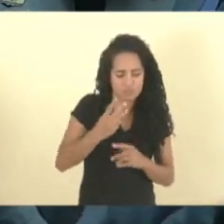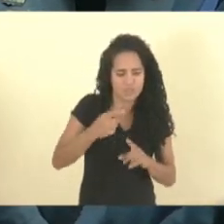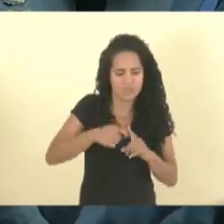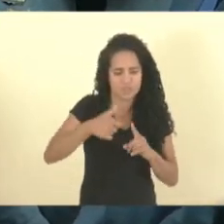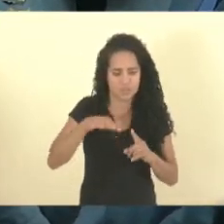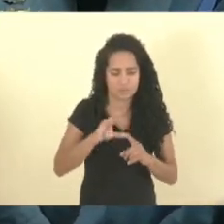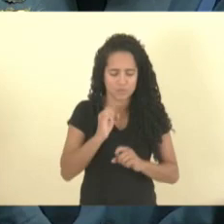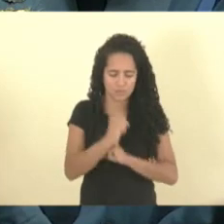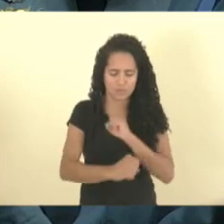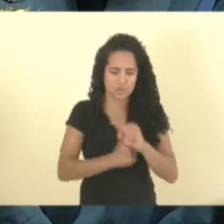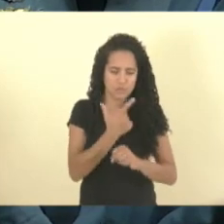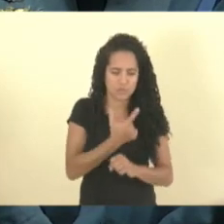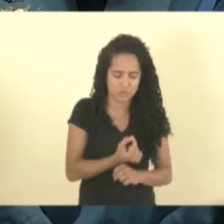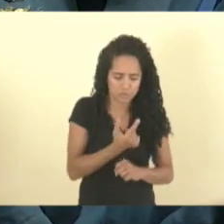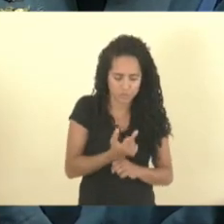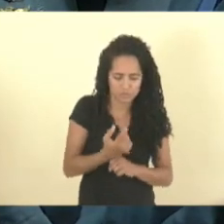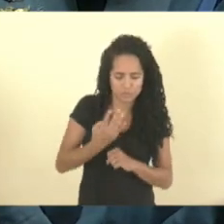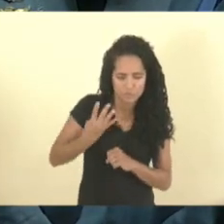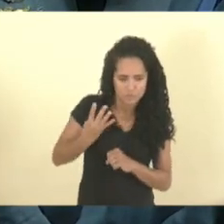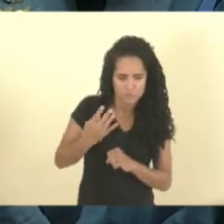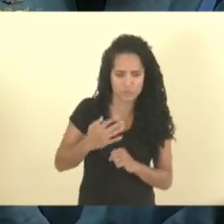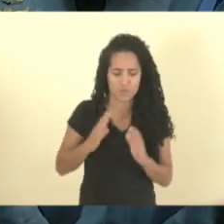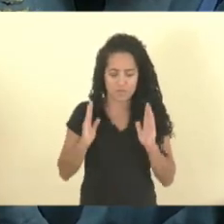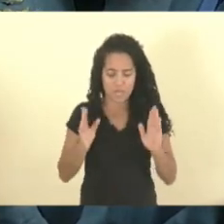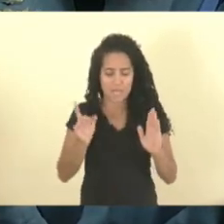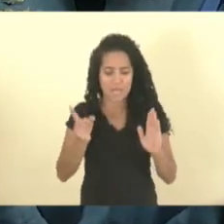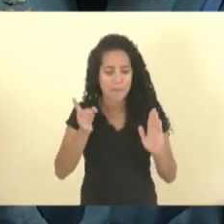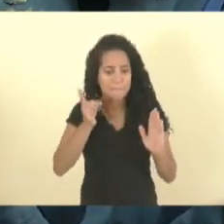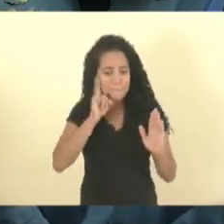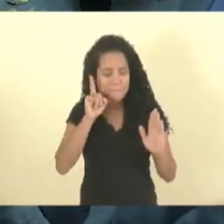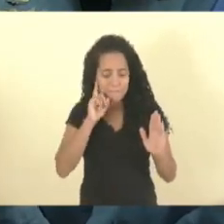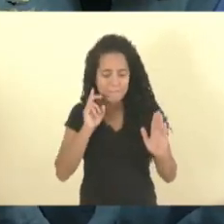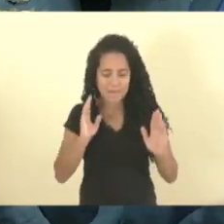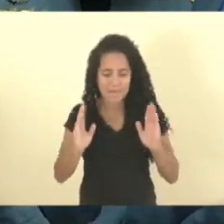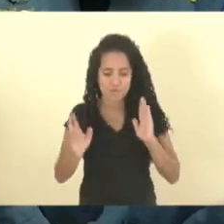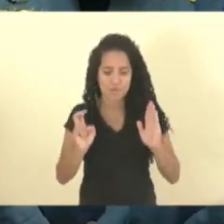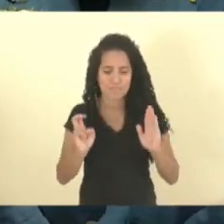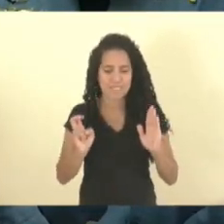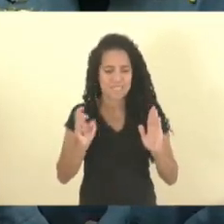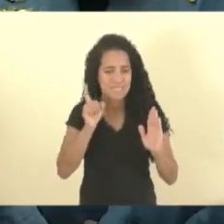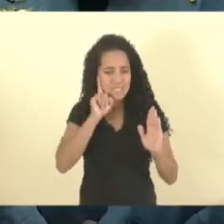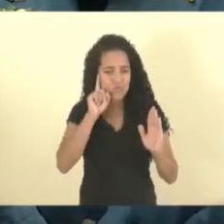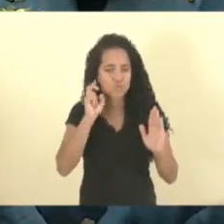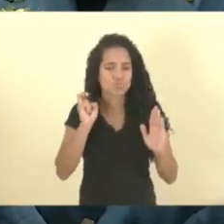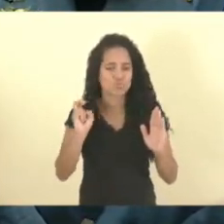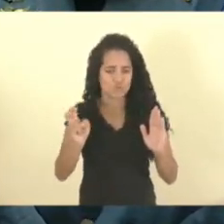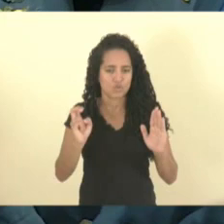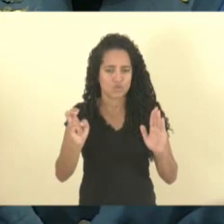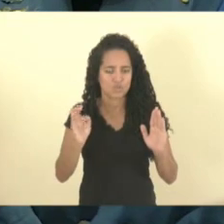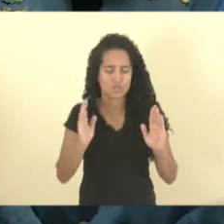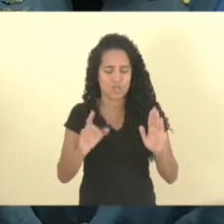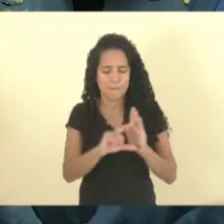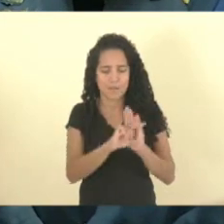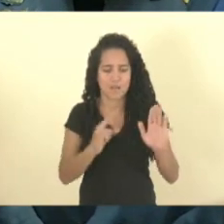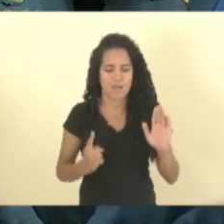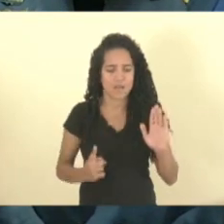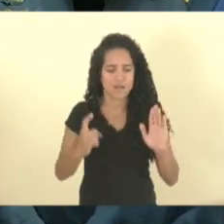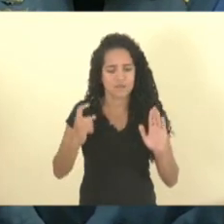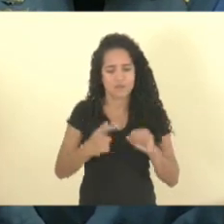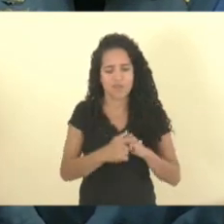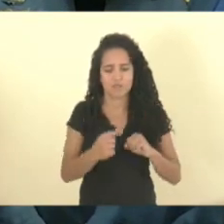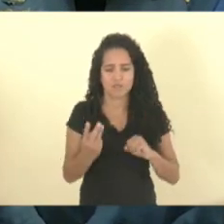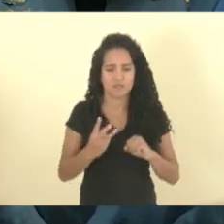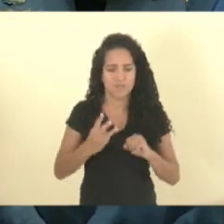de 2024, fica estabelecido o prazo de 5 dias para a aferição das vagas previsto no parágrafo único do artigo 3º